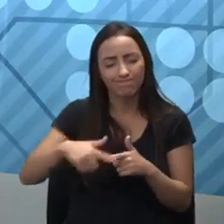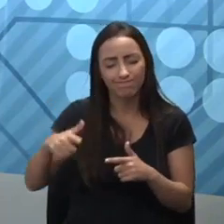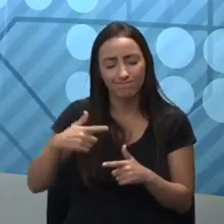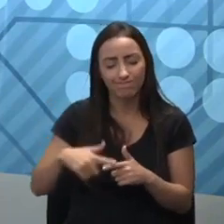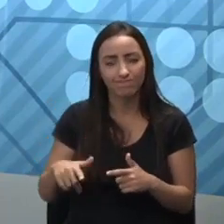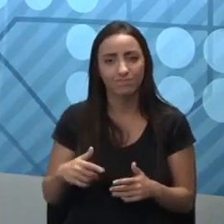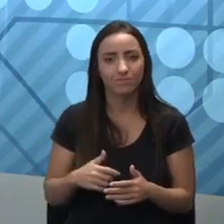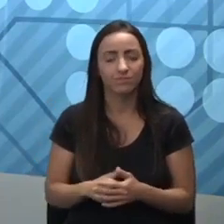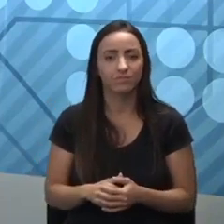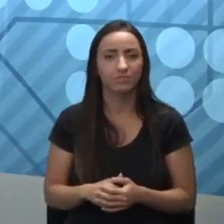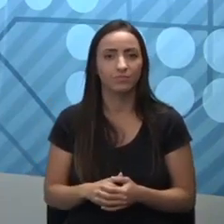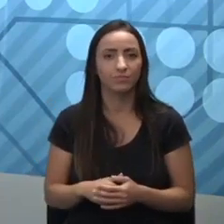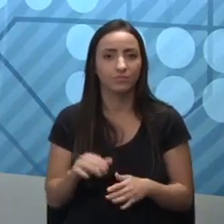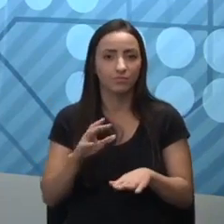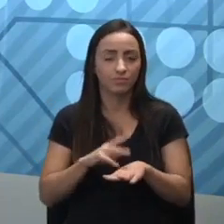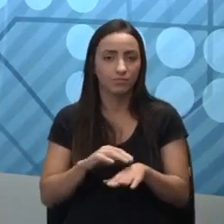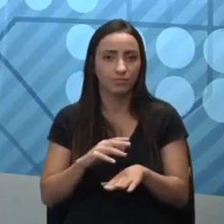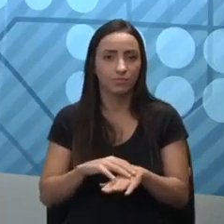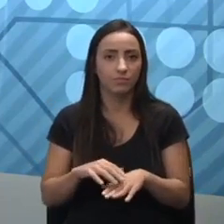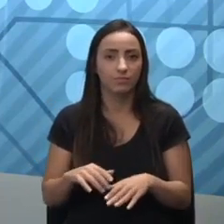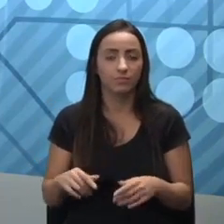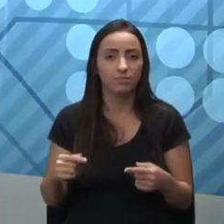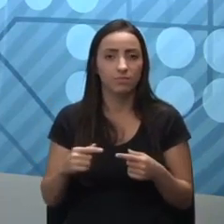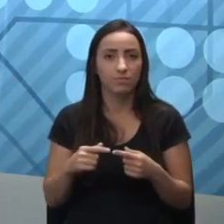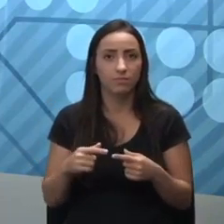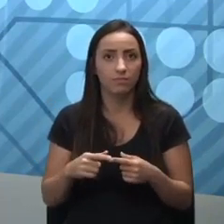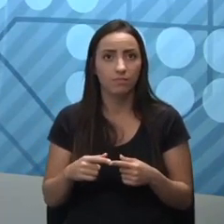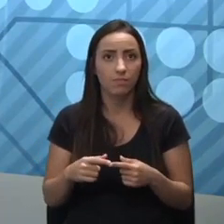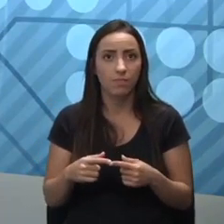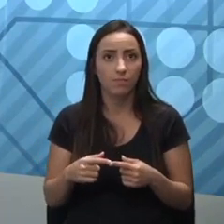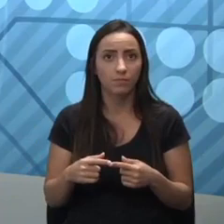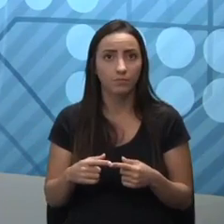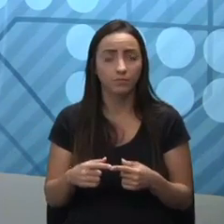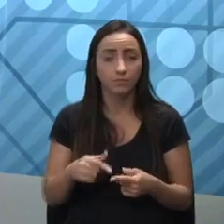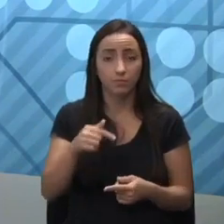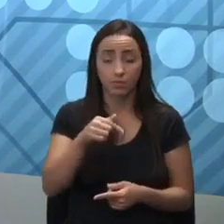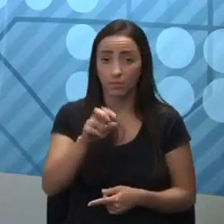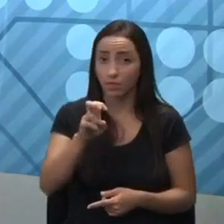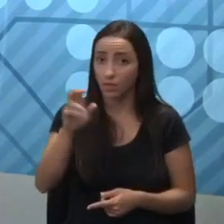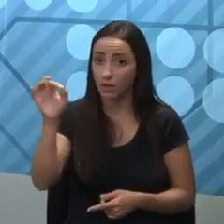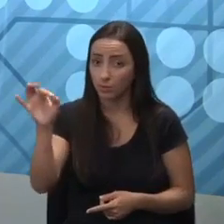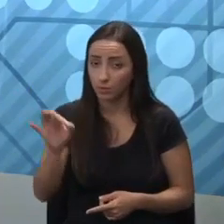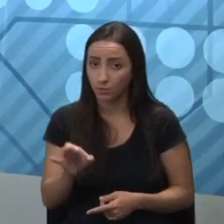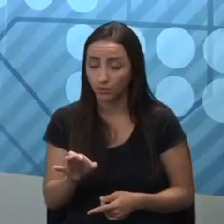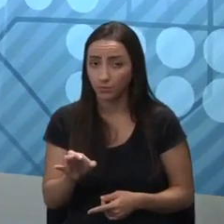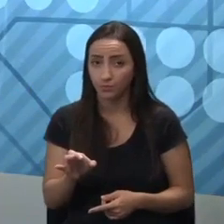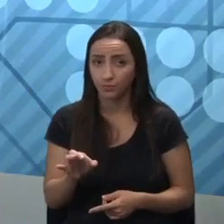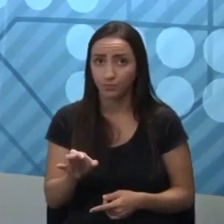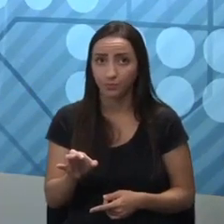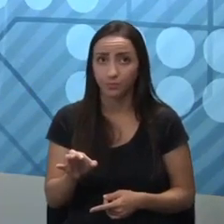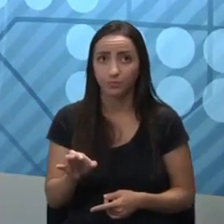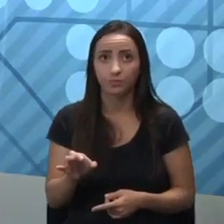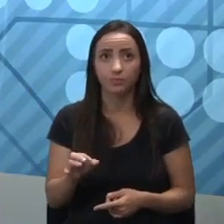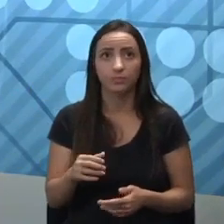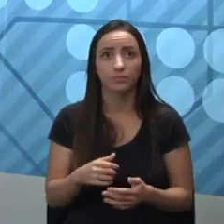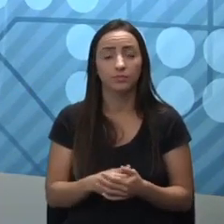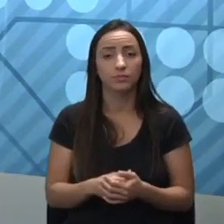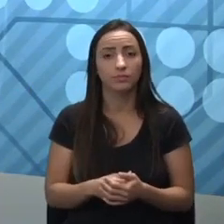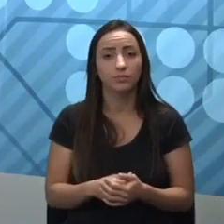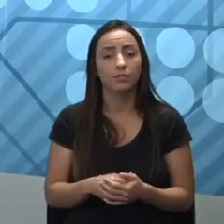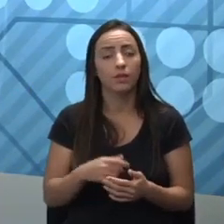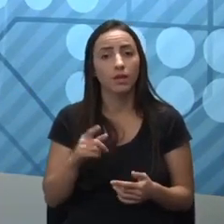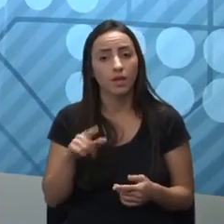ficarem doentes e são 75% desses 70%, né,